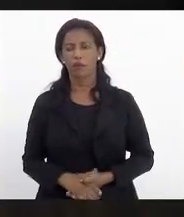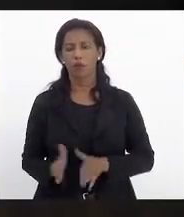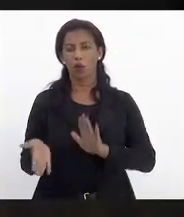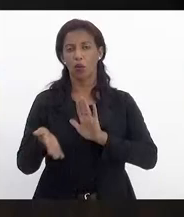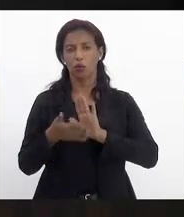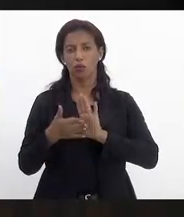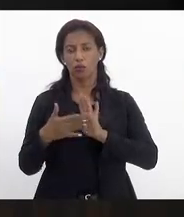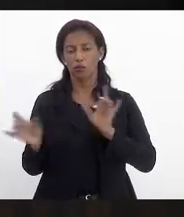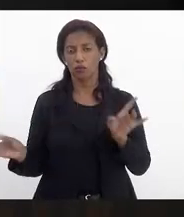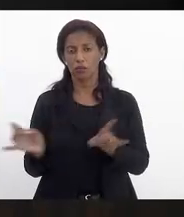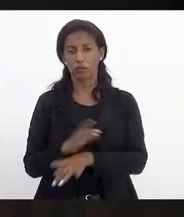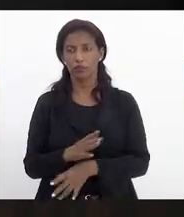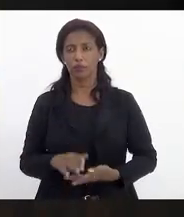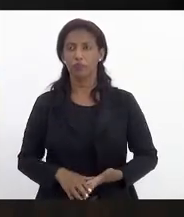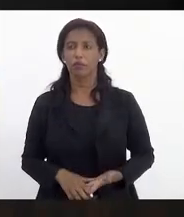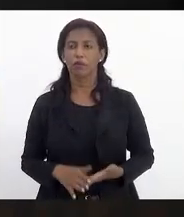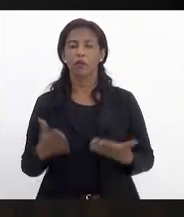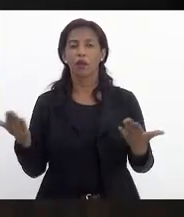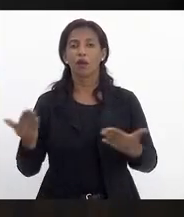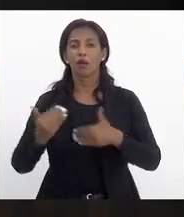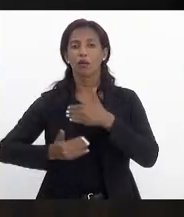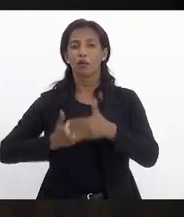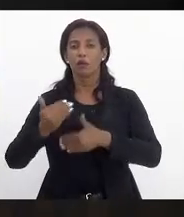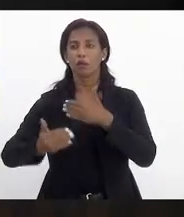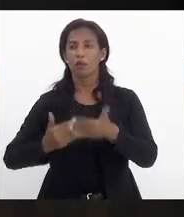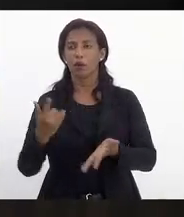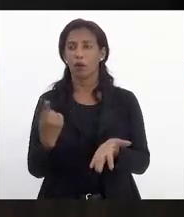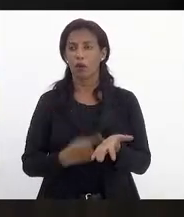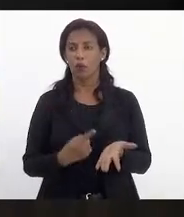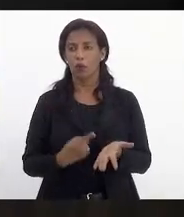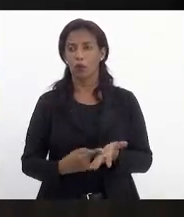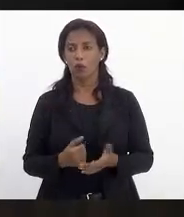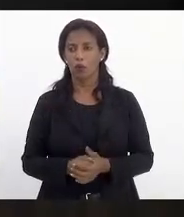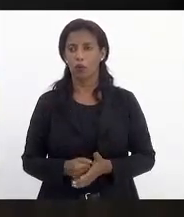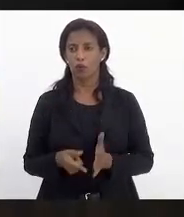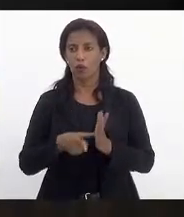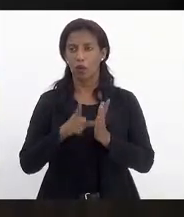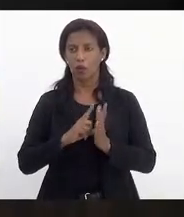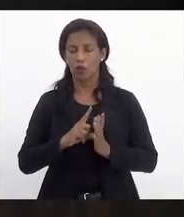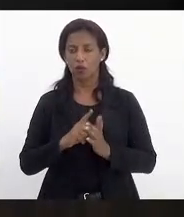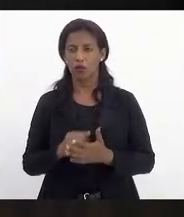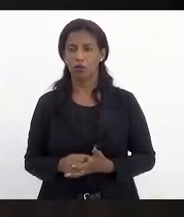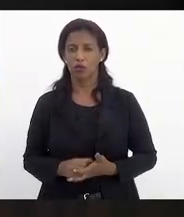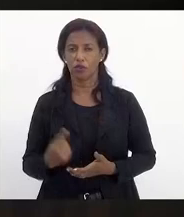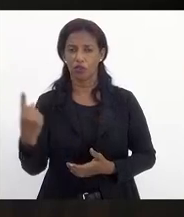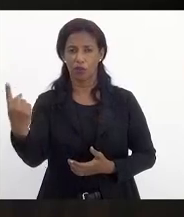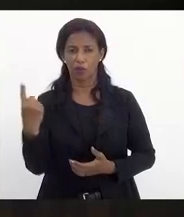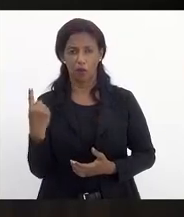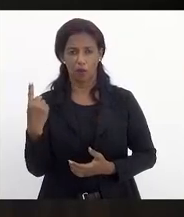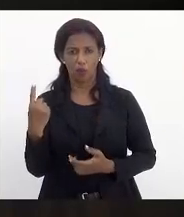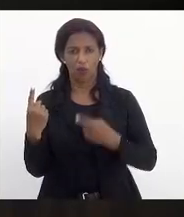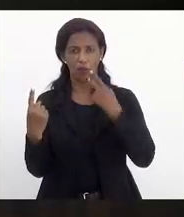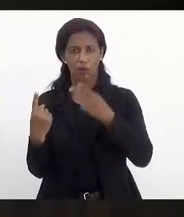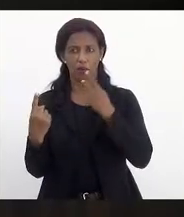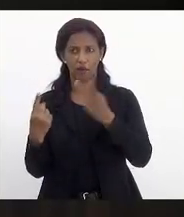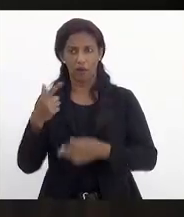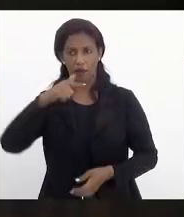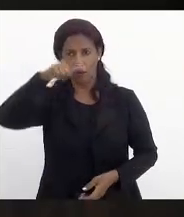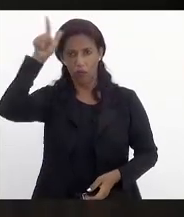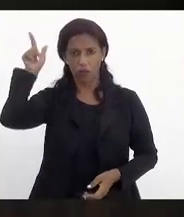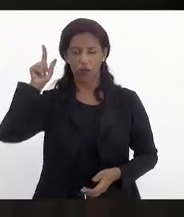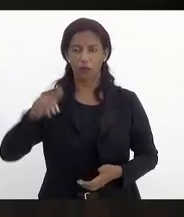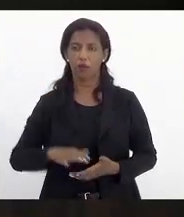pareceres emitidos, agora nós vamos dar sequência àquele acordo. Antes de chamar o primeiro orador para discutir, que é o deputado Luiz